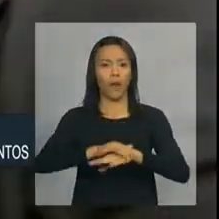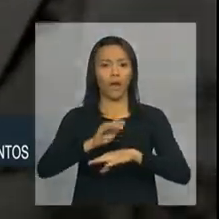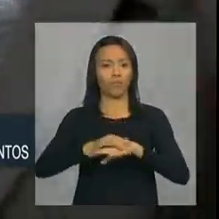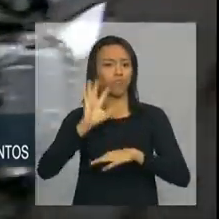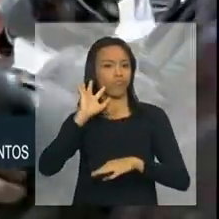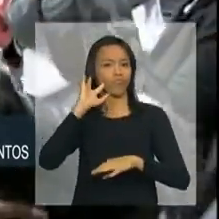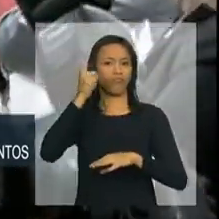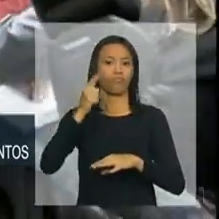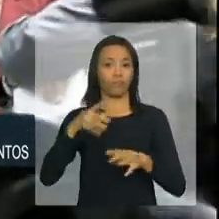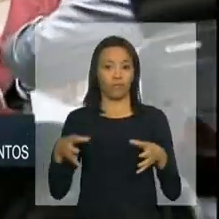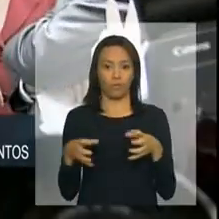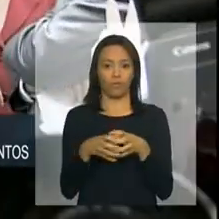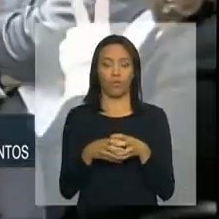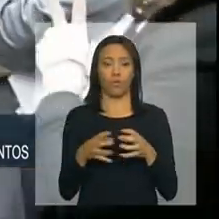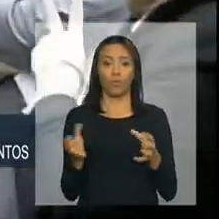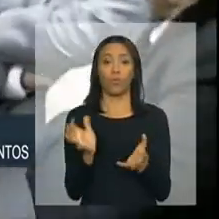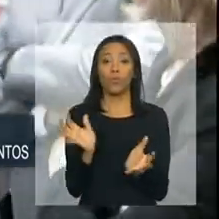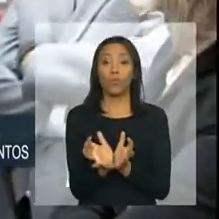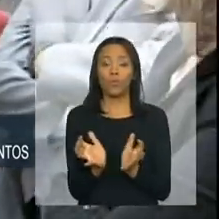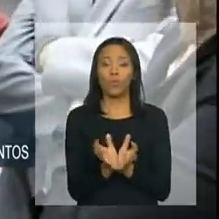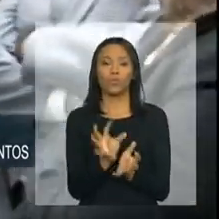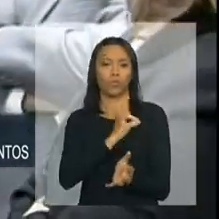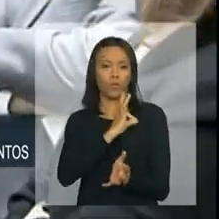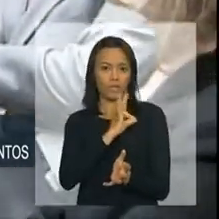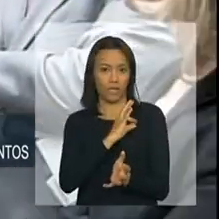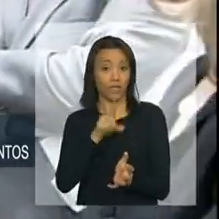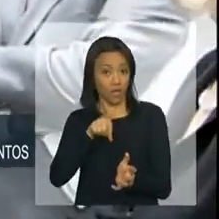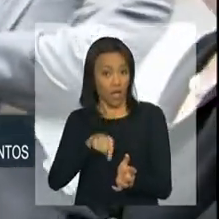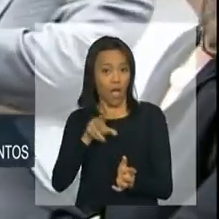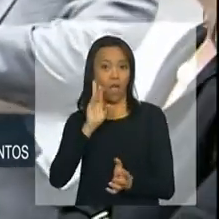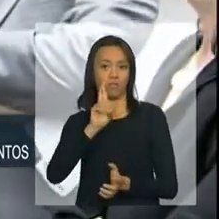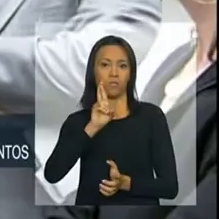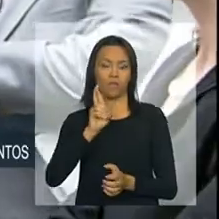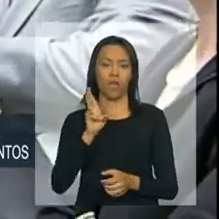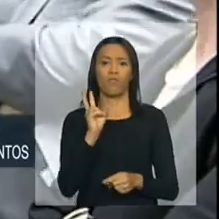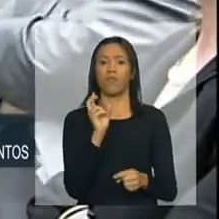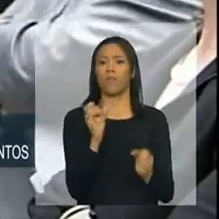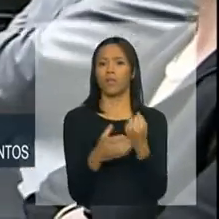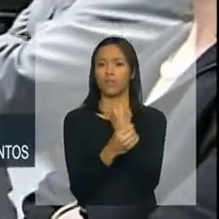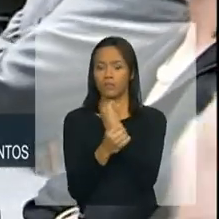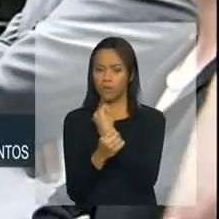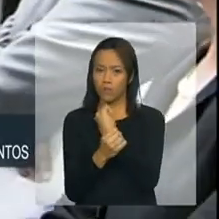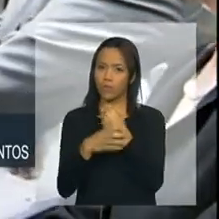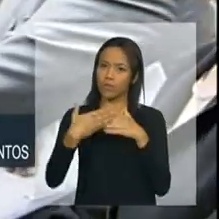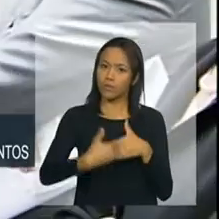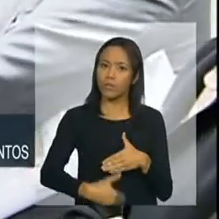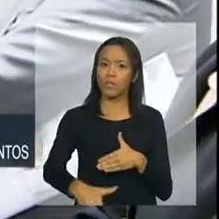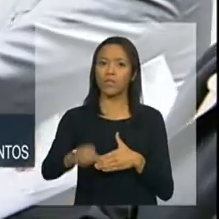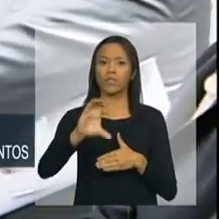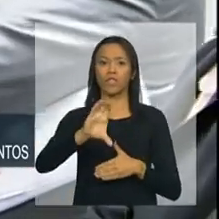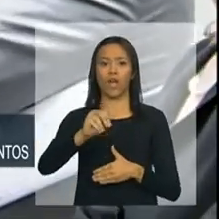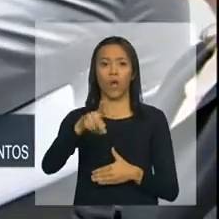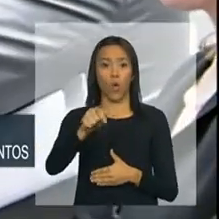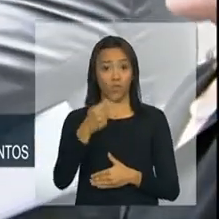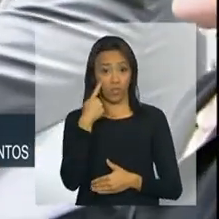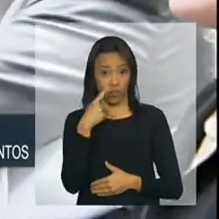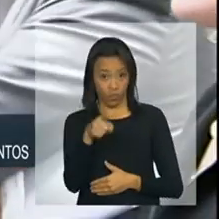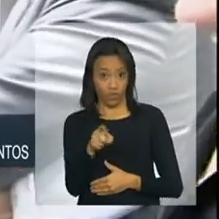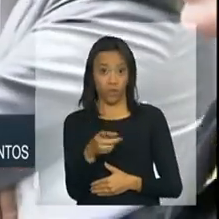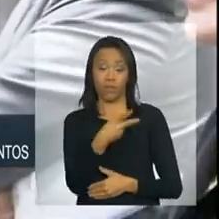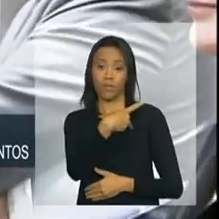das forças policiais envolvidas na segurança durante a Copa das Confederações aí a presidenta Dilma ao lado dos